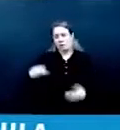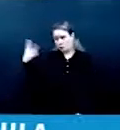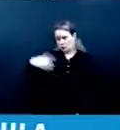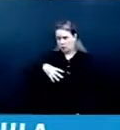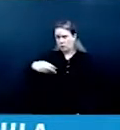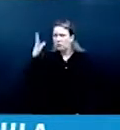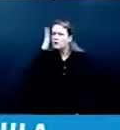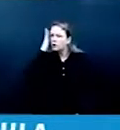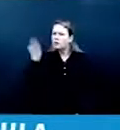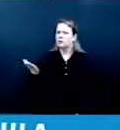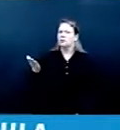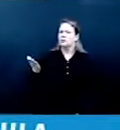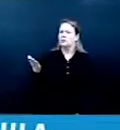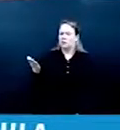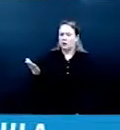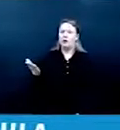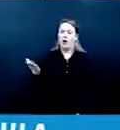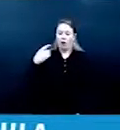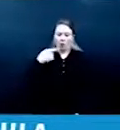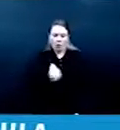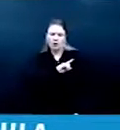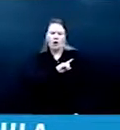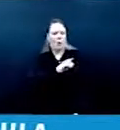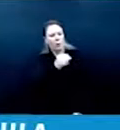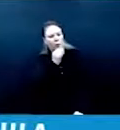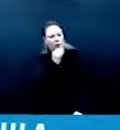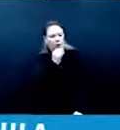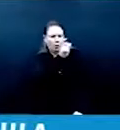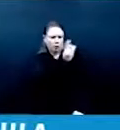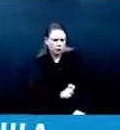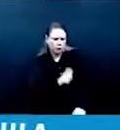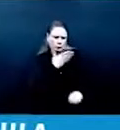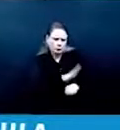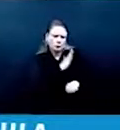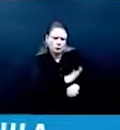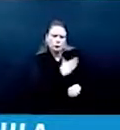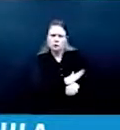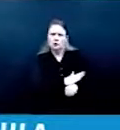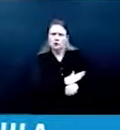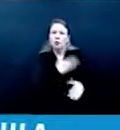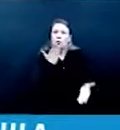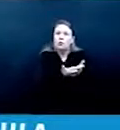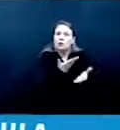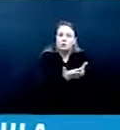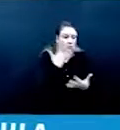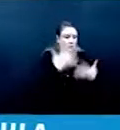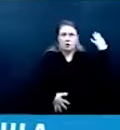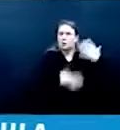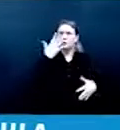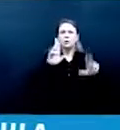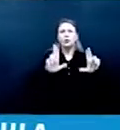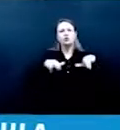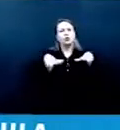disso. E você não vai deixar de ser um bom atleta, e você não vai, o estúdio não vai te atrapalhar, pelo contrário, ele vai ser um